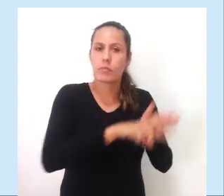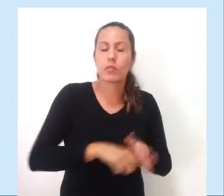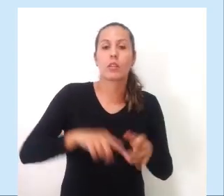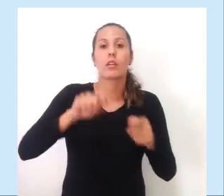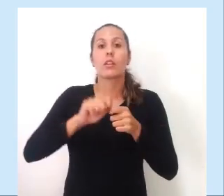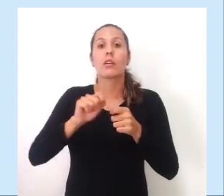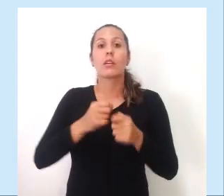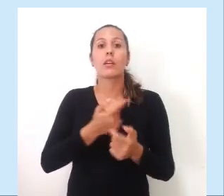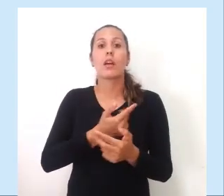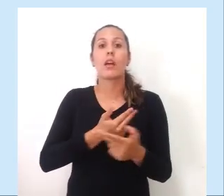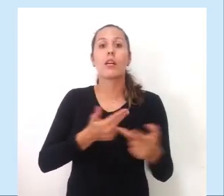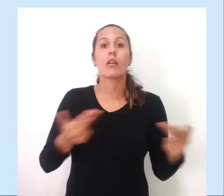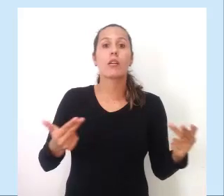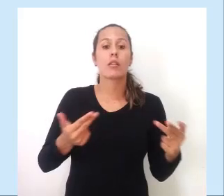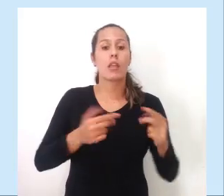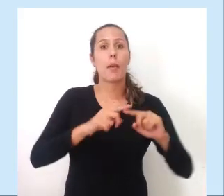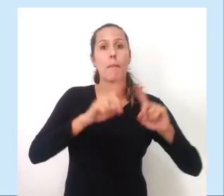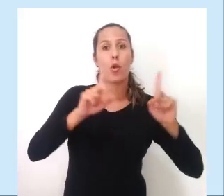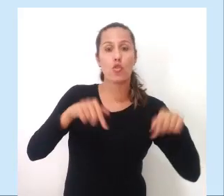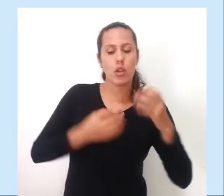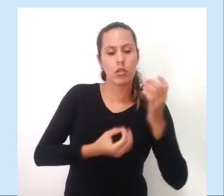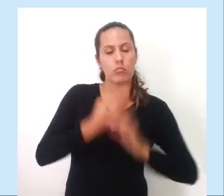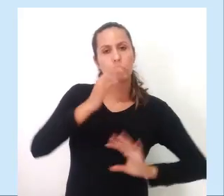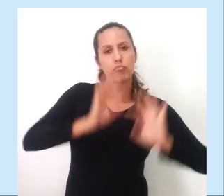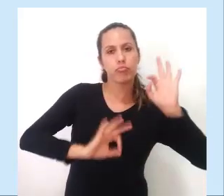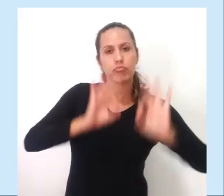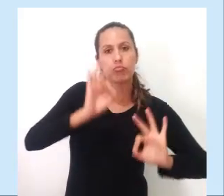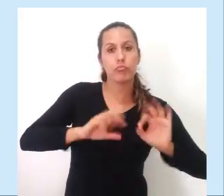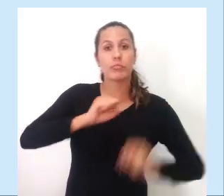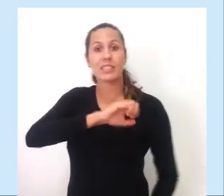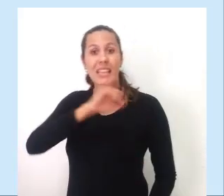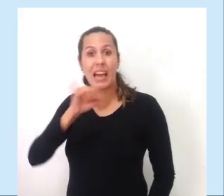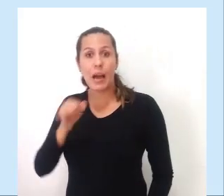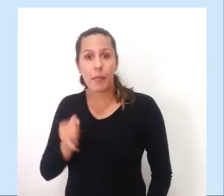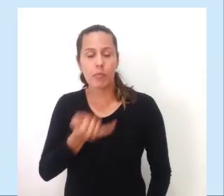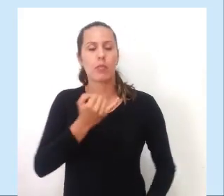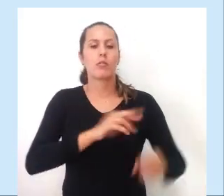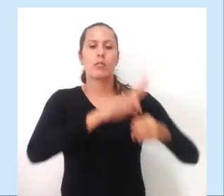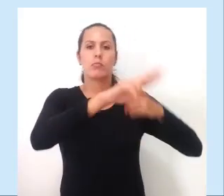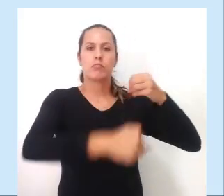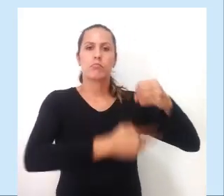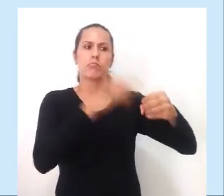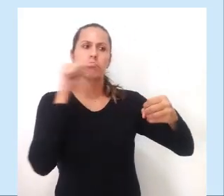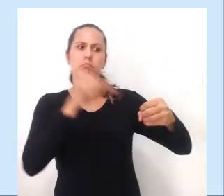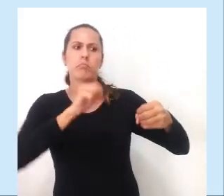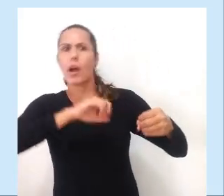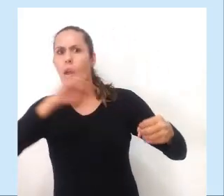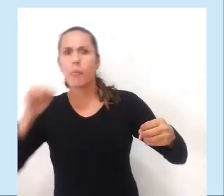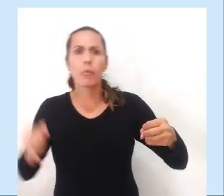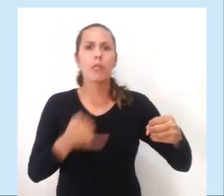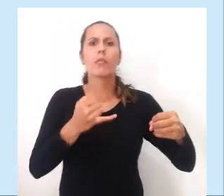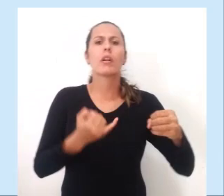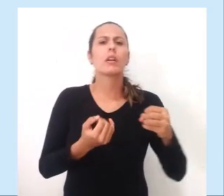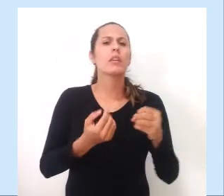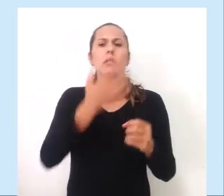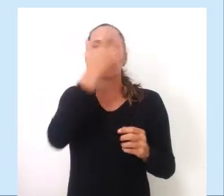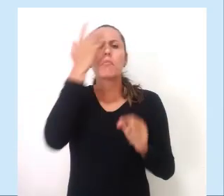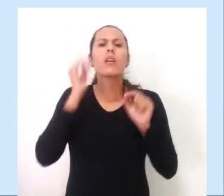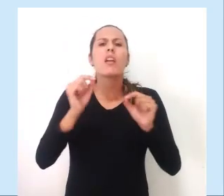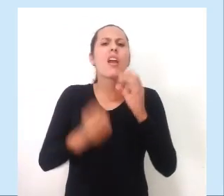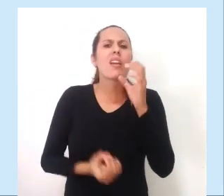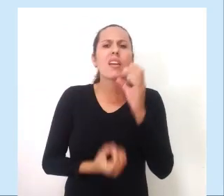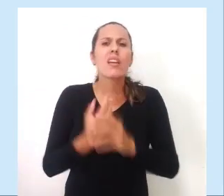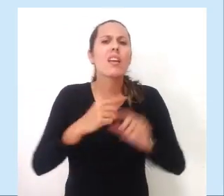estudar mais, a cair em campo e ter muitos e muitos projetos que aproveitem essas